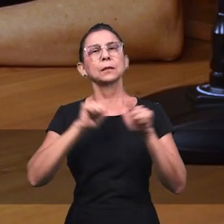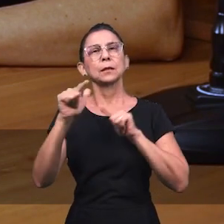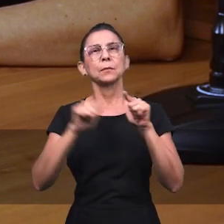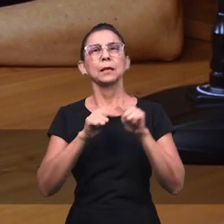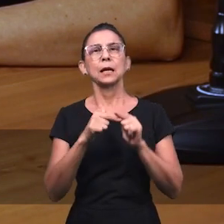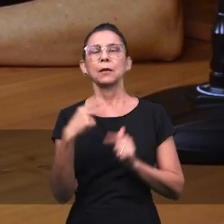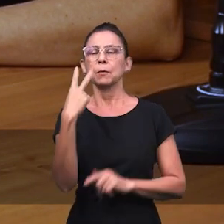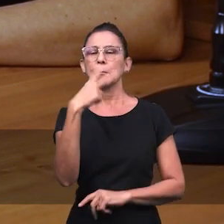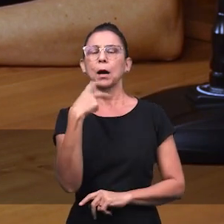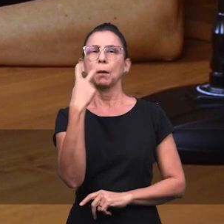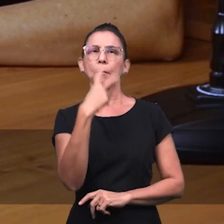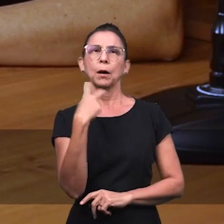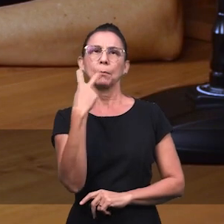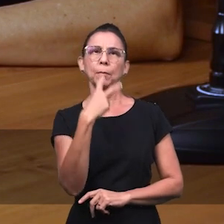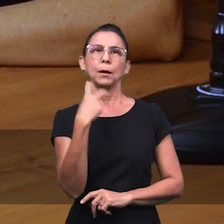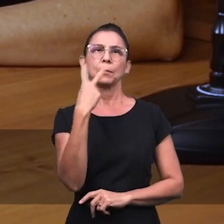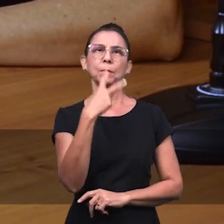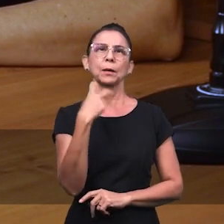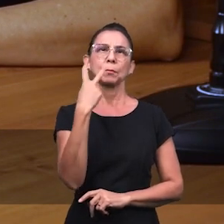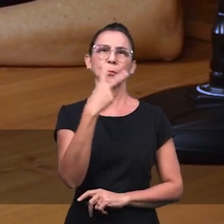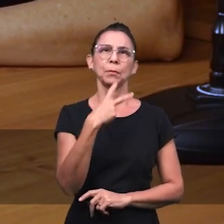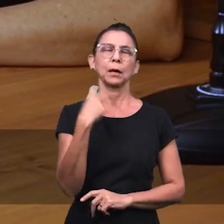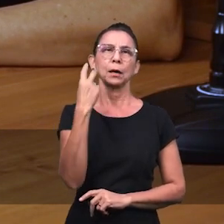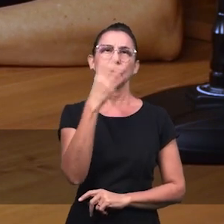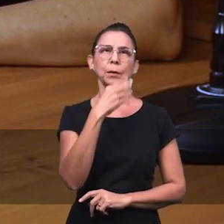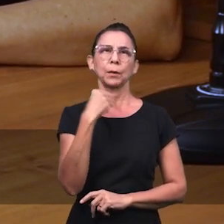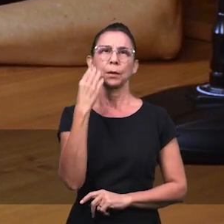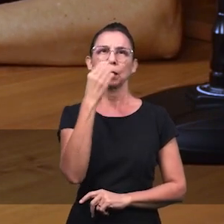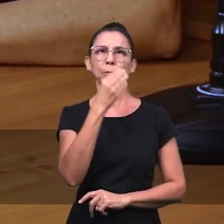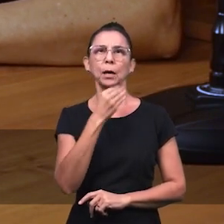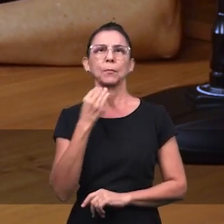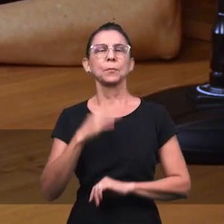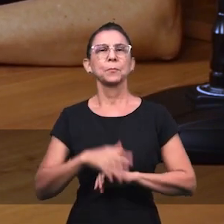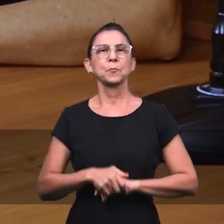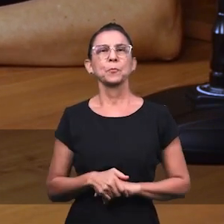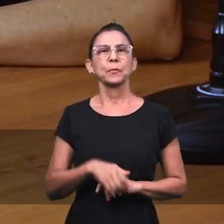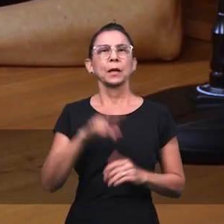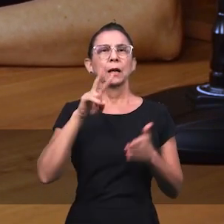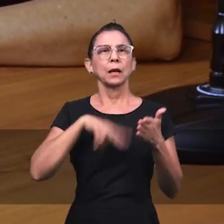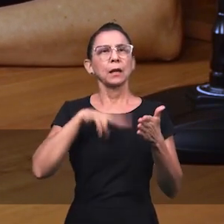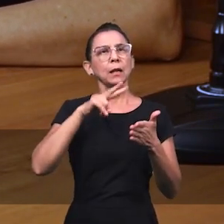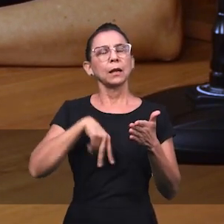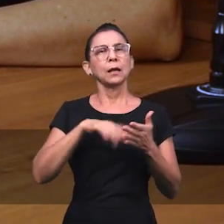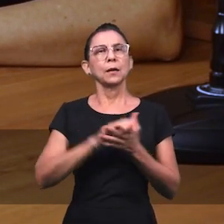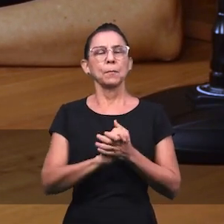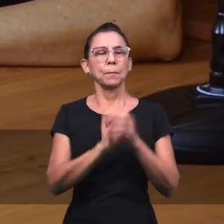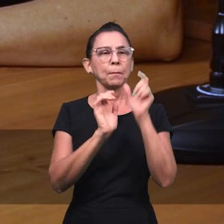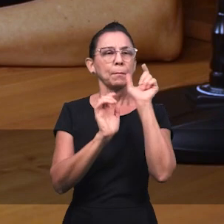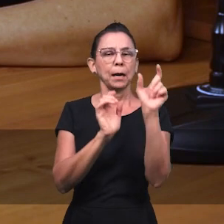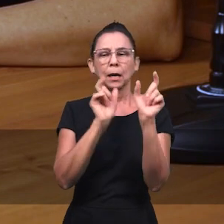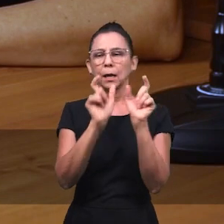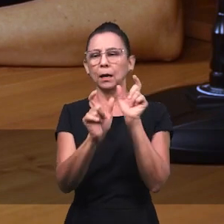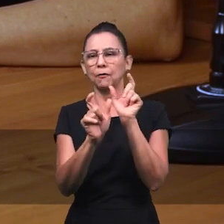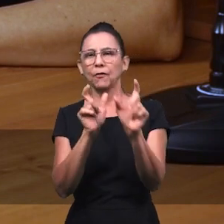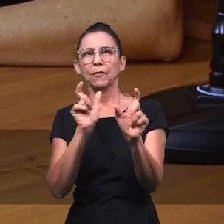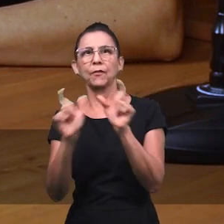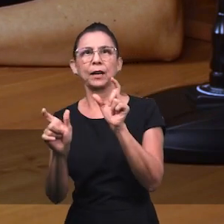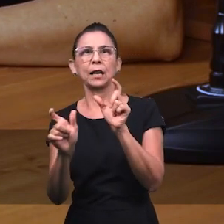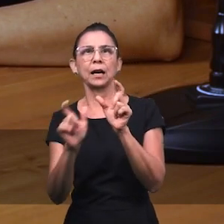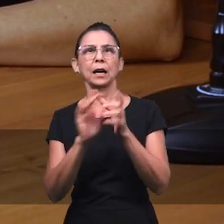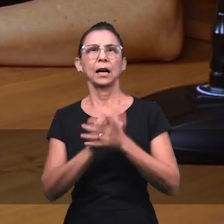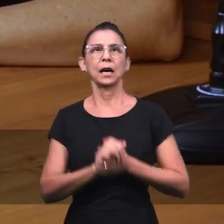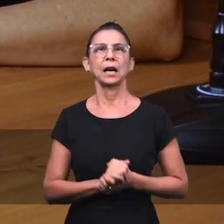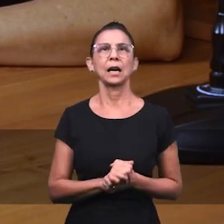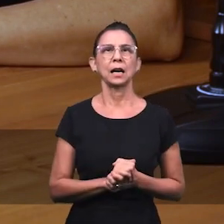leitura labial. Aprendendo a ler o movimento da boca, por exemplo, palavras, som